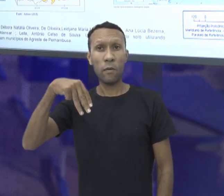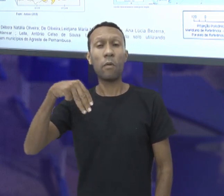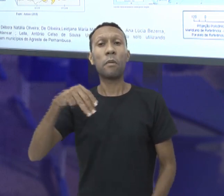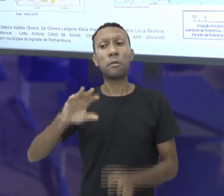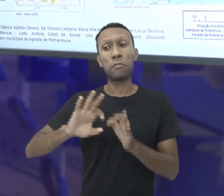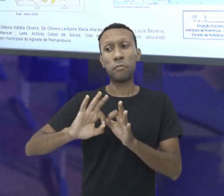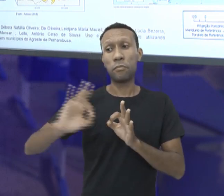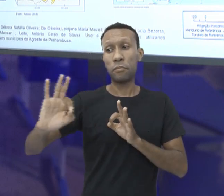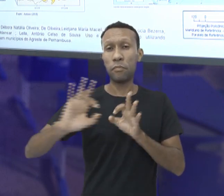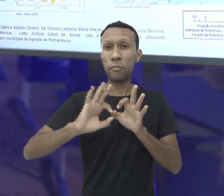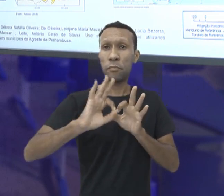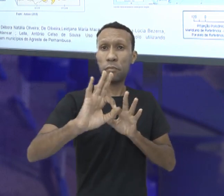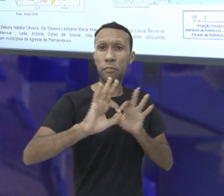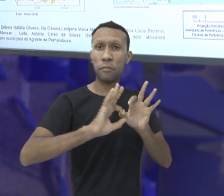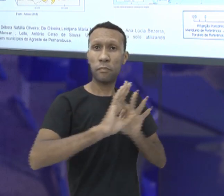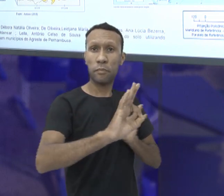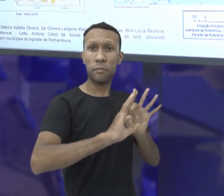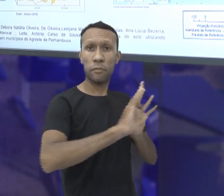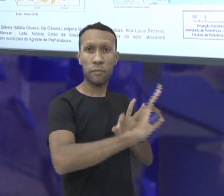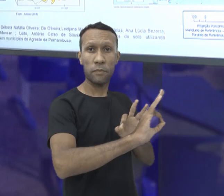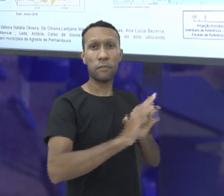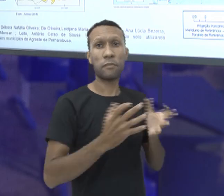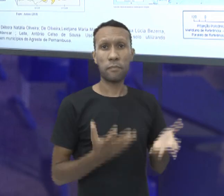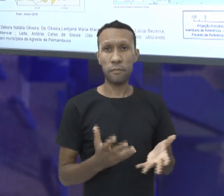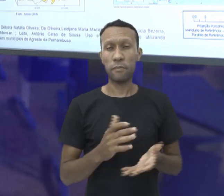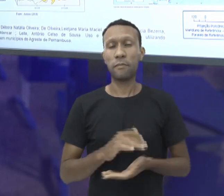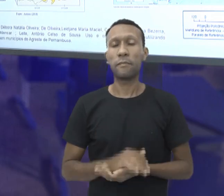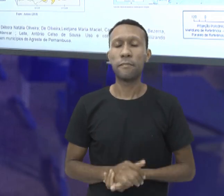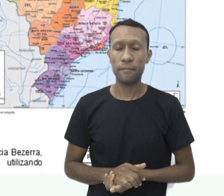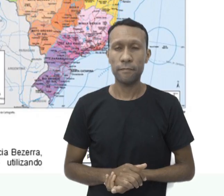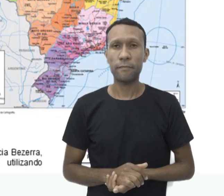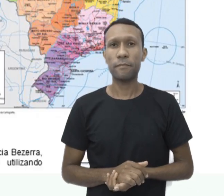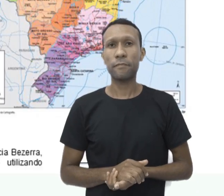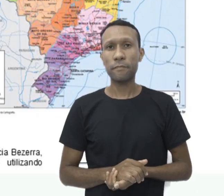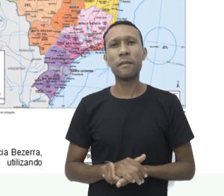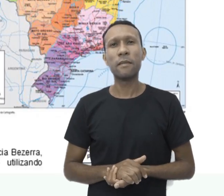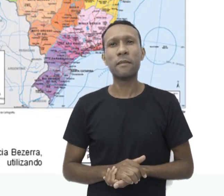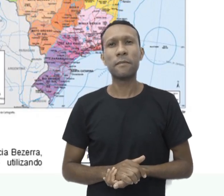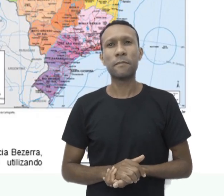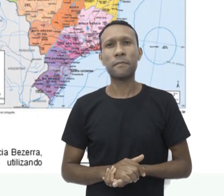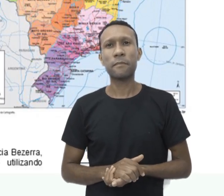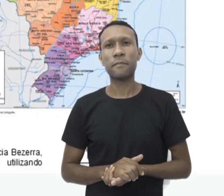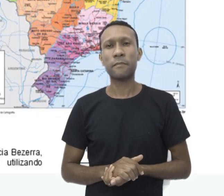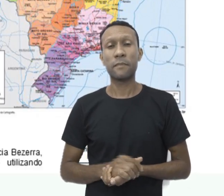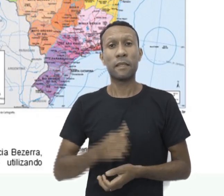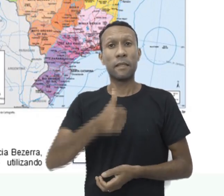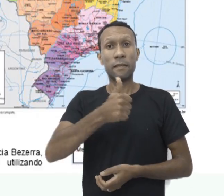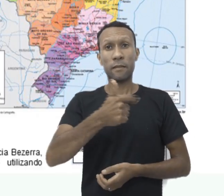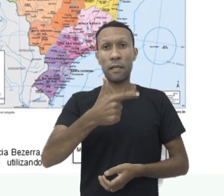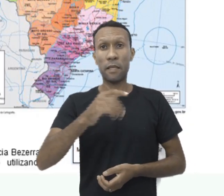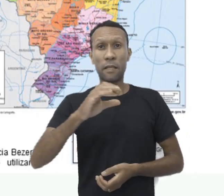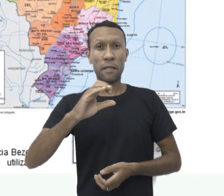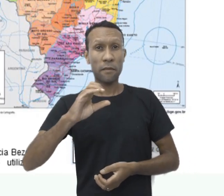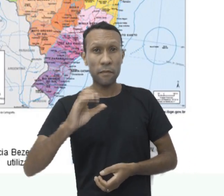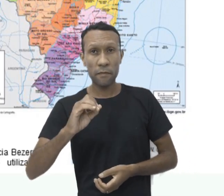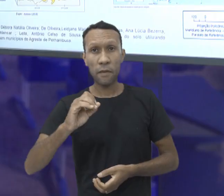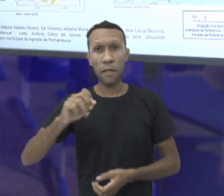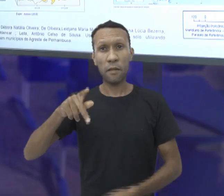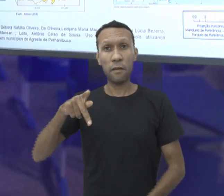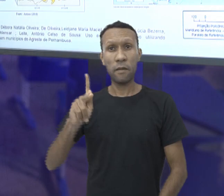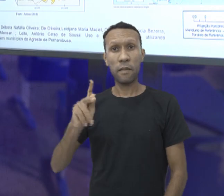mapa, em distância real, corresponde a 120 km de distância. Então, esse mapa é de 120 km por cada centímetro